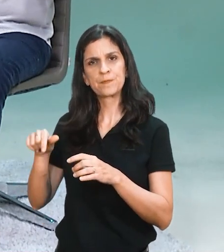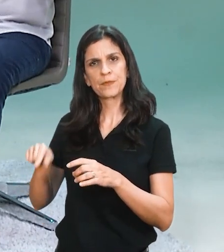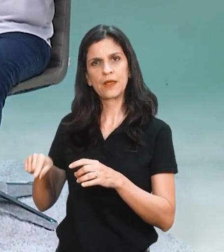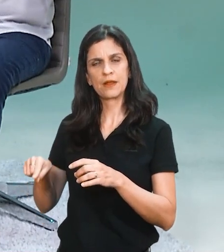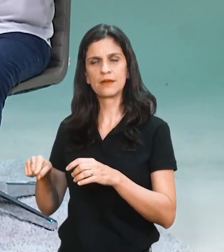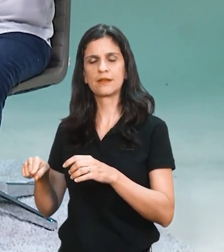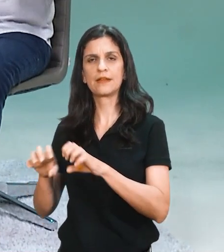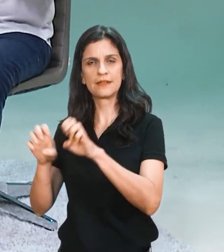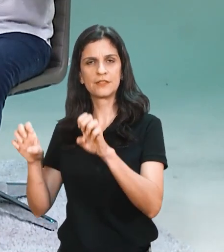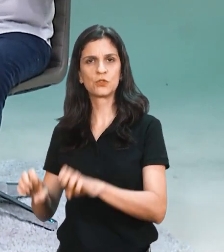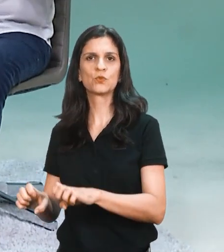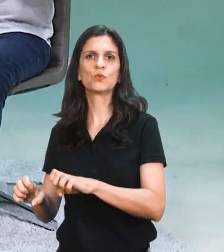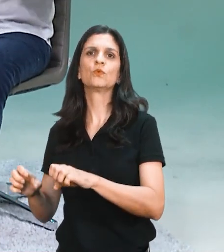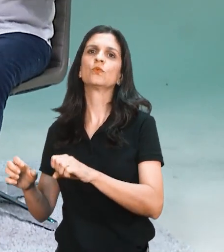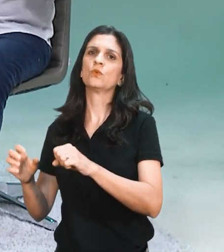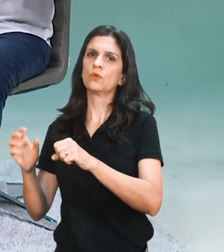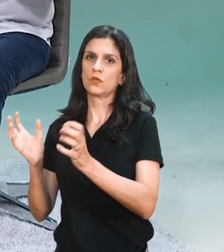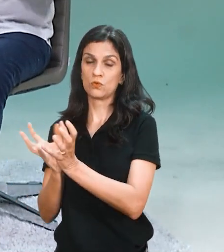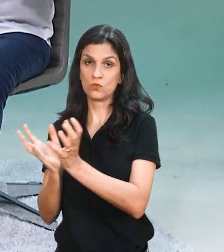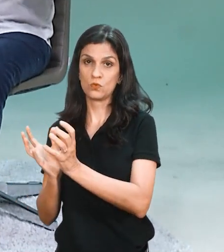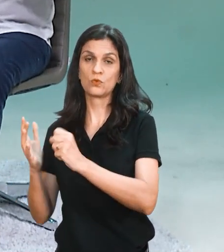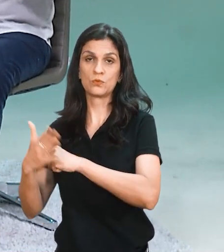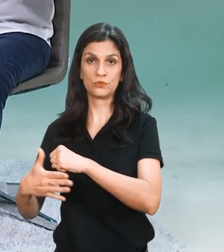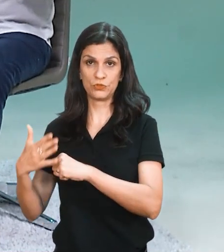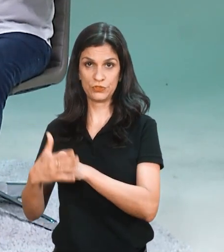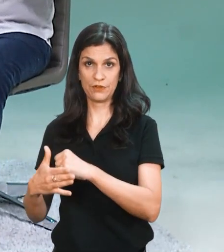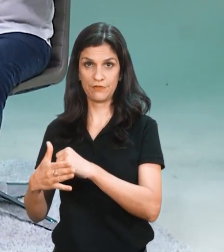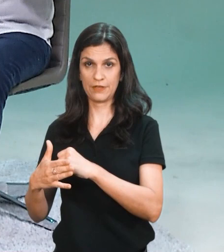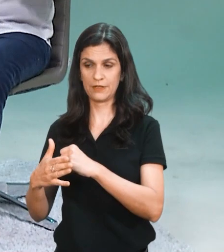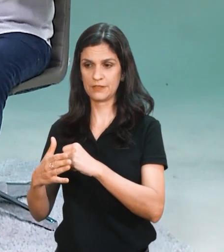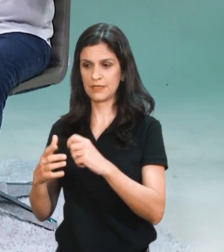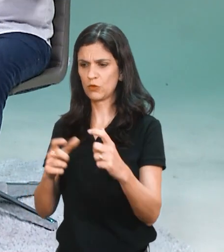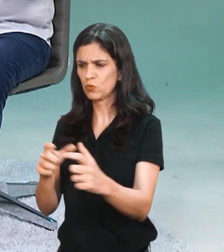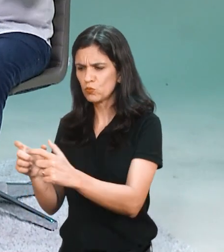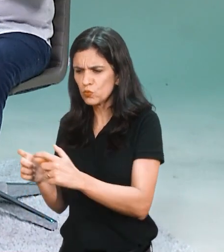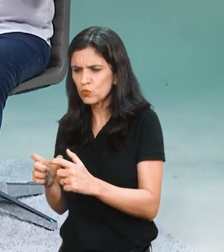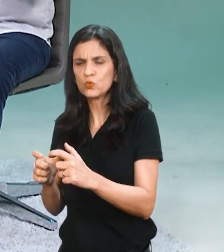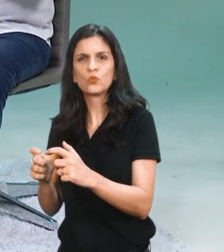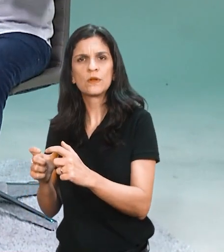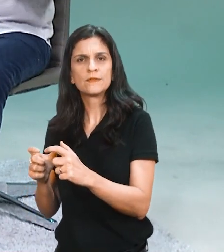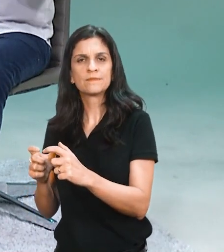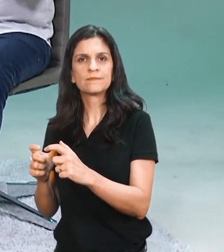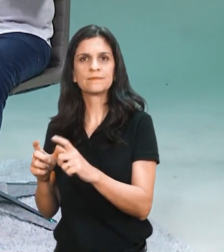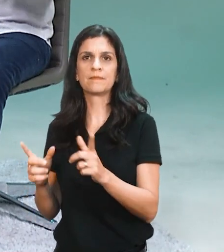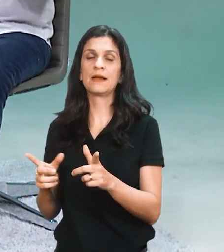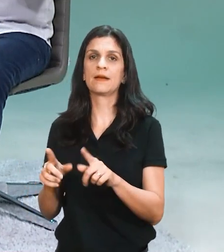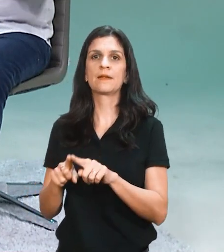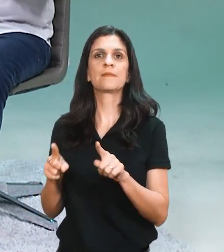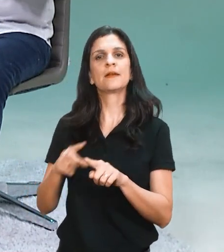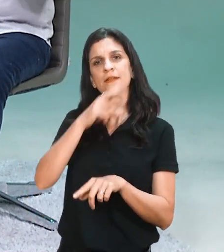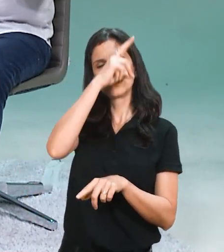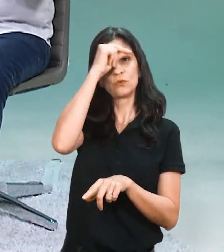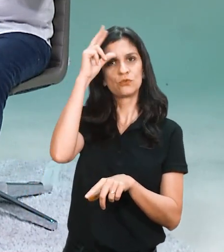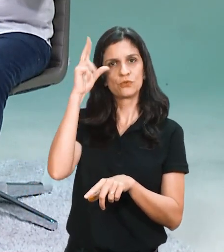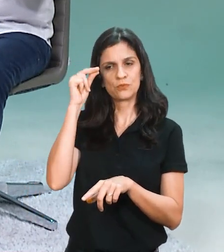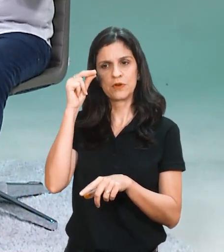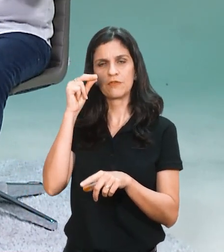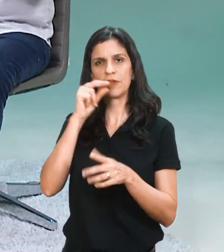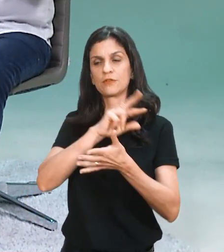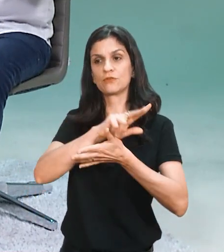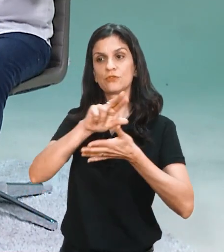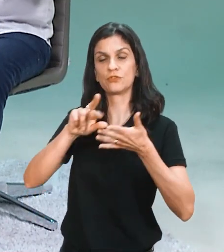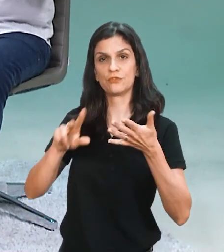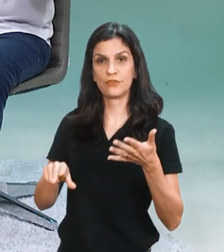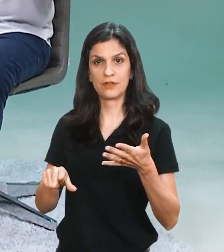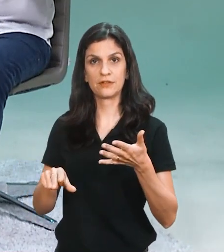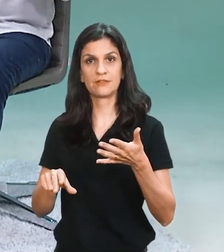proteção da criança funcionando, todos os órgãos lá. E aí os outros prefeitos não deram continuidade disso,